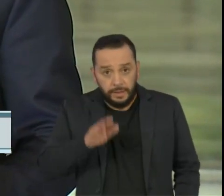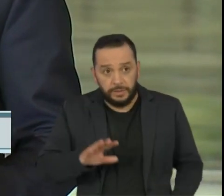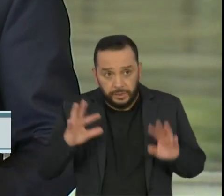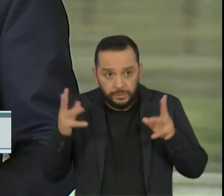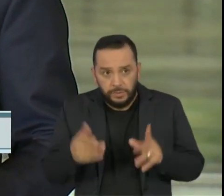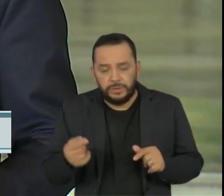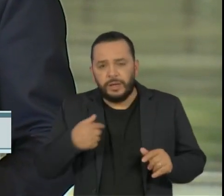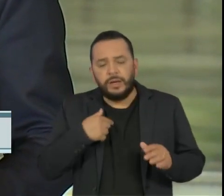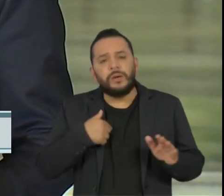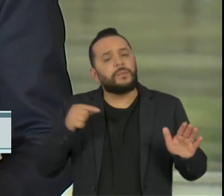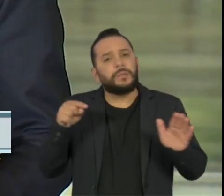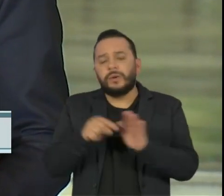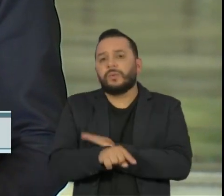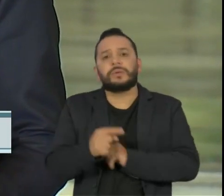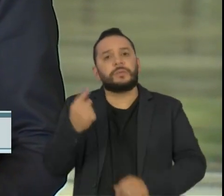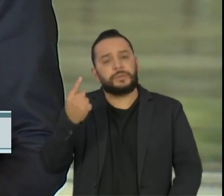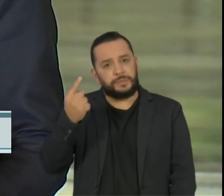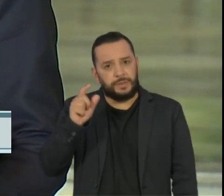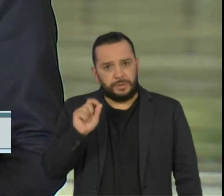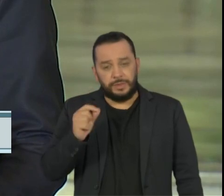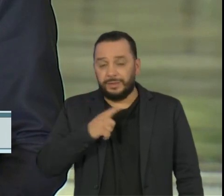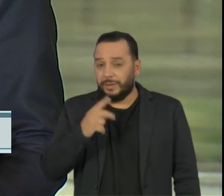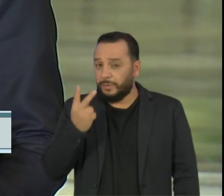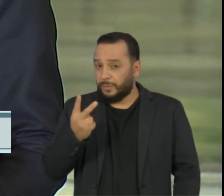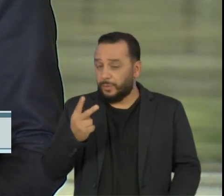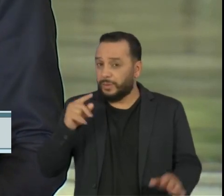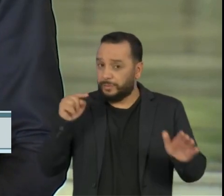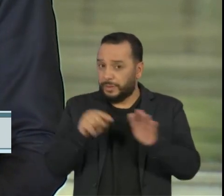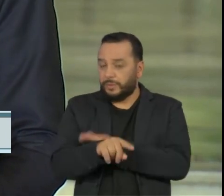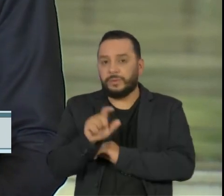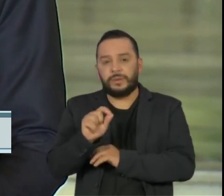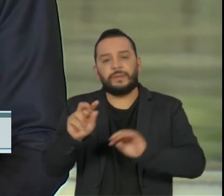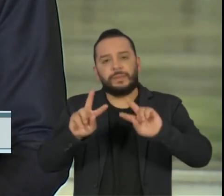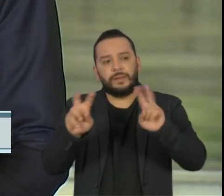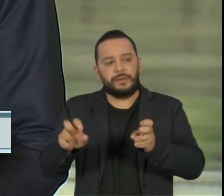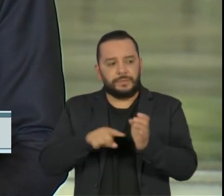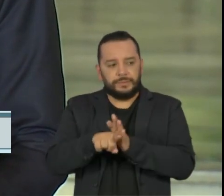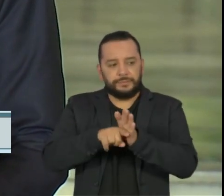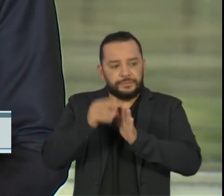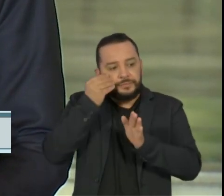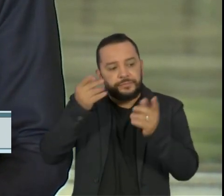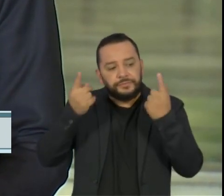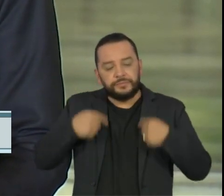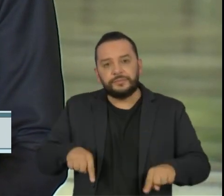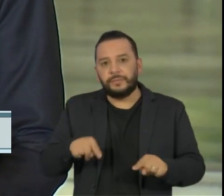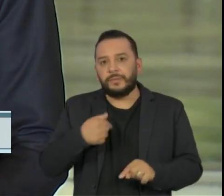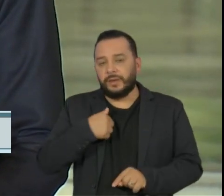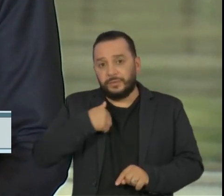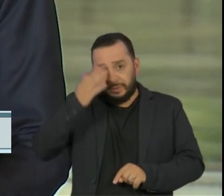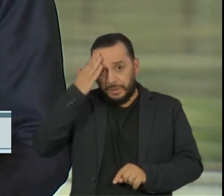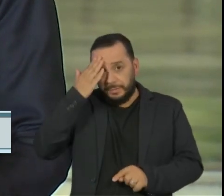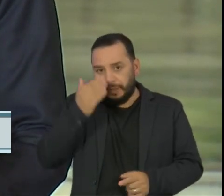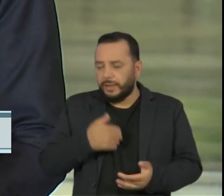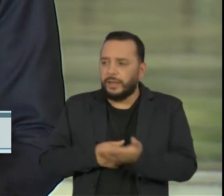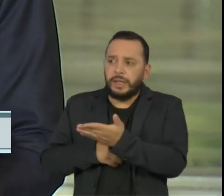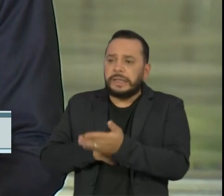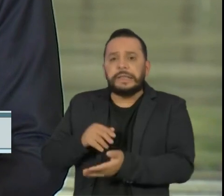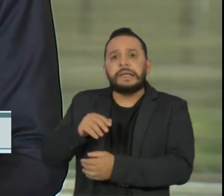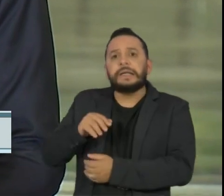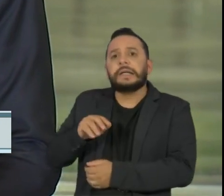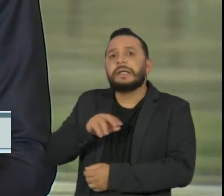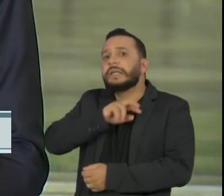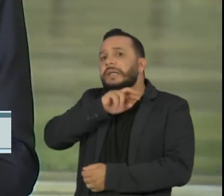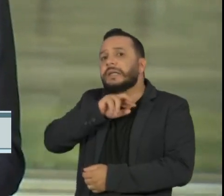A primeira pergunta, são 2 pequenas perguntas, é a respeito da testagem. Eu gostaria de saber, principalmente do Dr. Dimas, se a gente tem